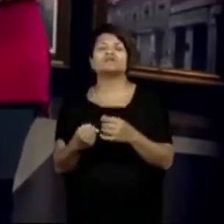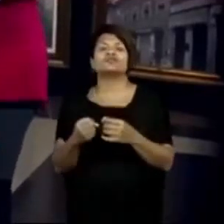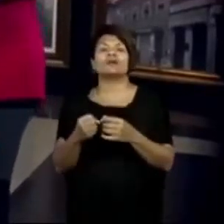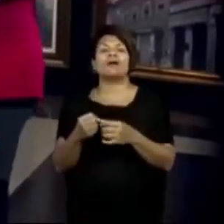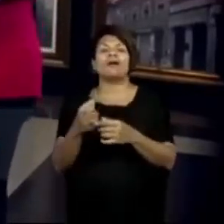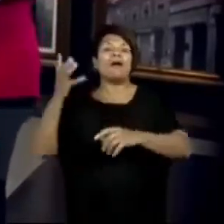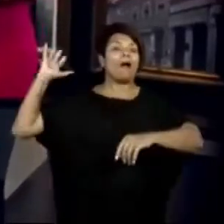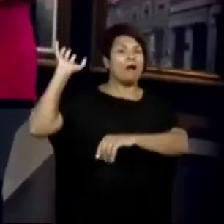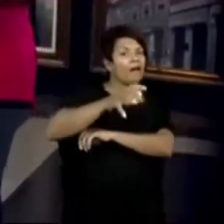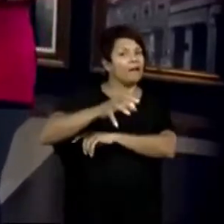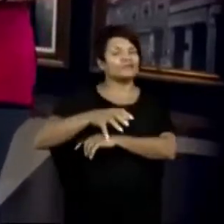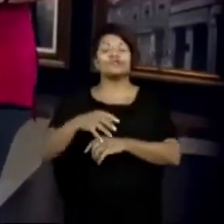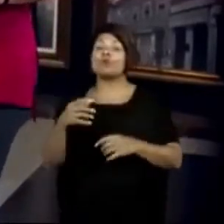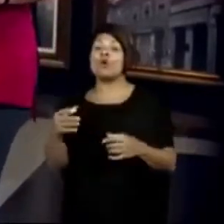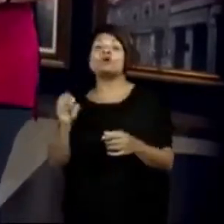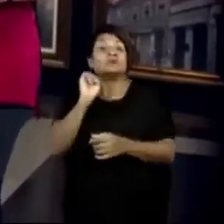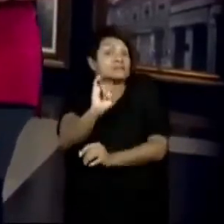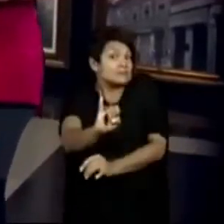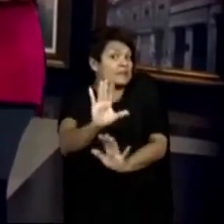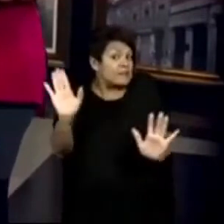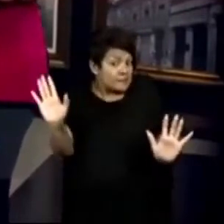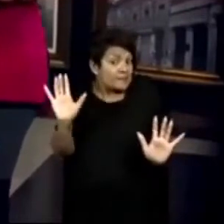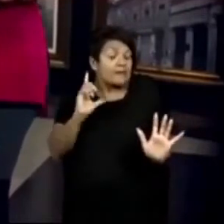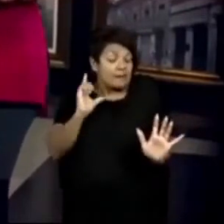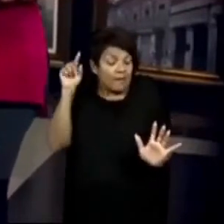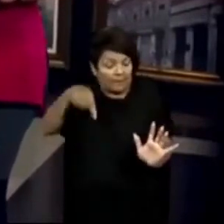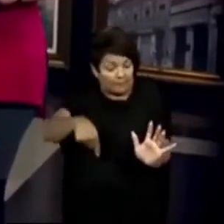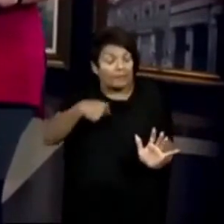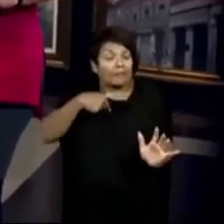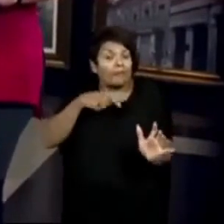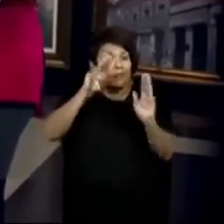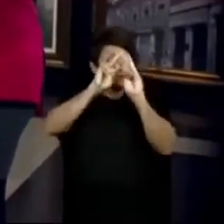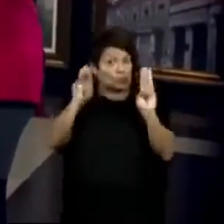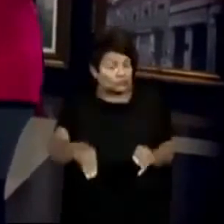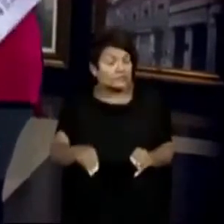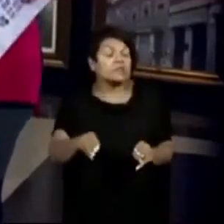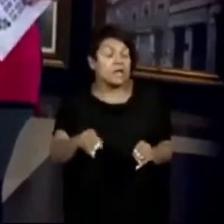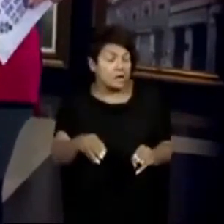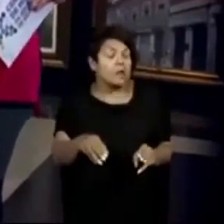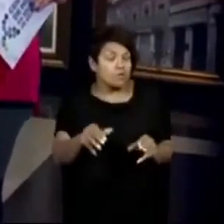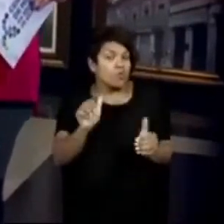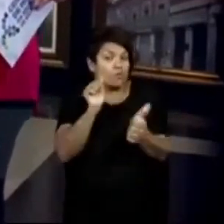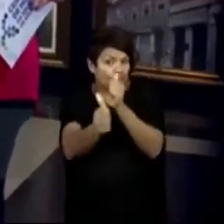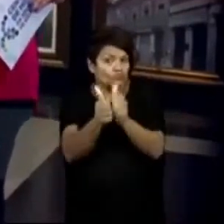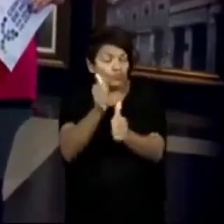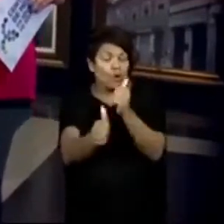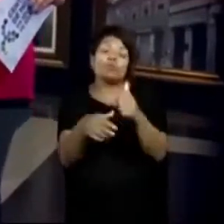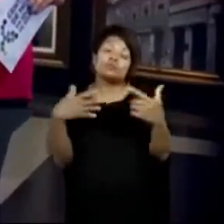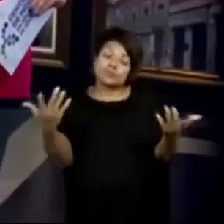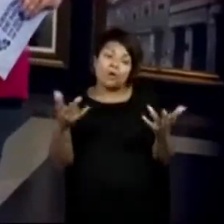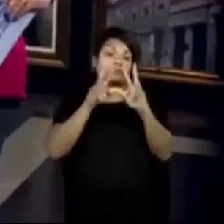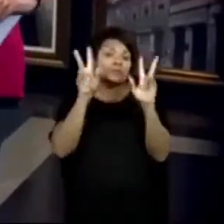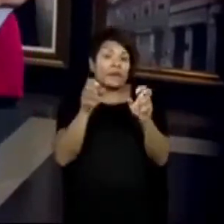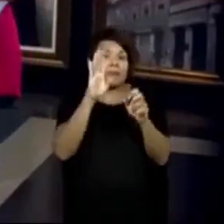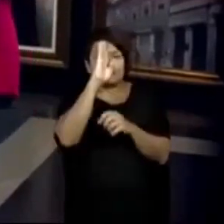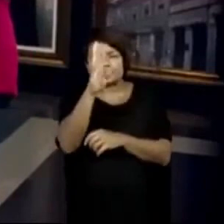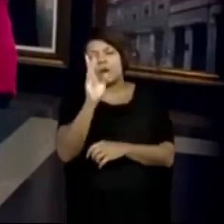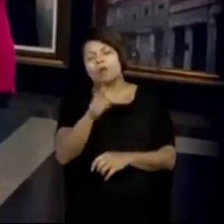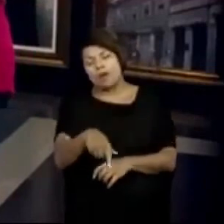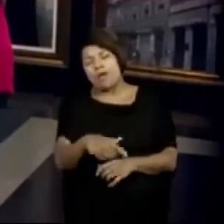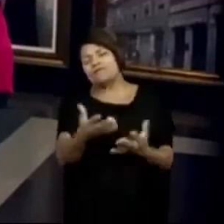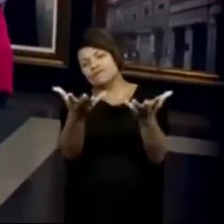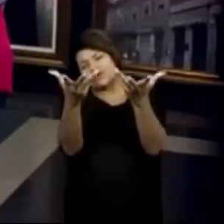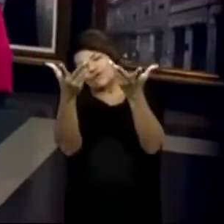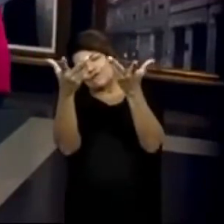mas se estamos no Museu do Futebol, isso quer dizer que hoje falaremos sobre o futebol. Então é um convite a esse